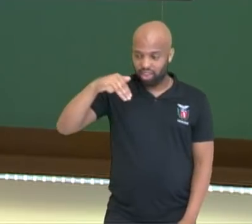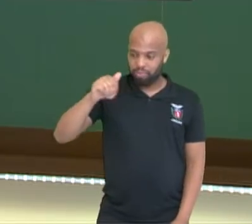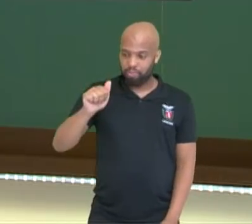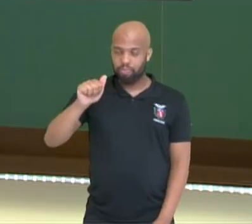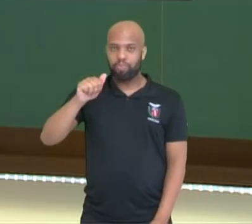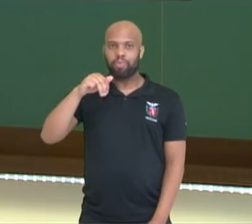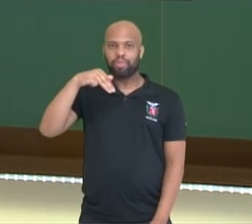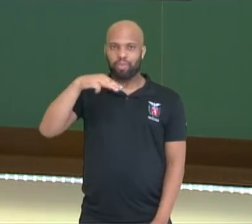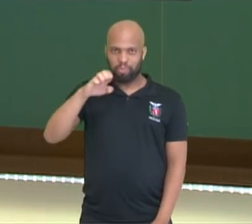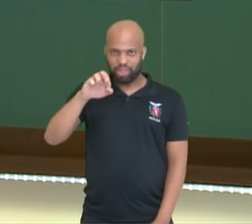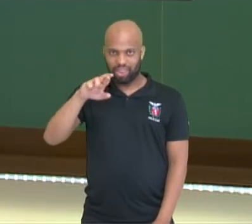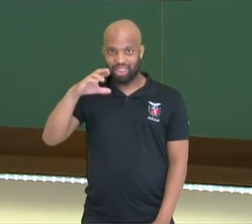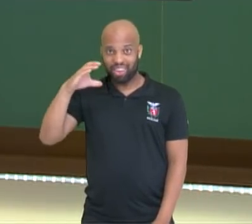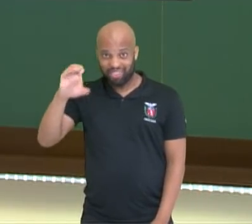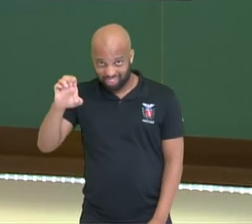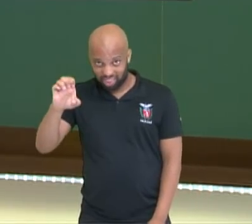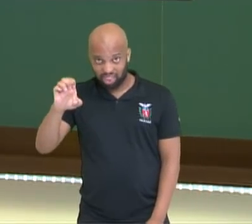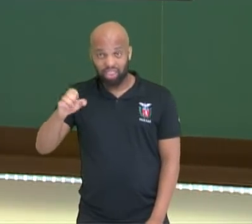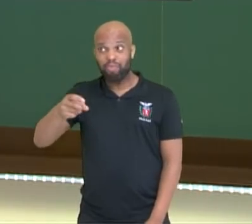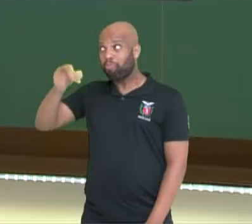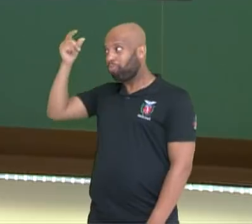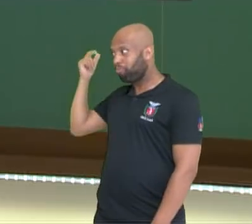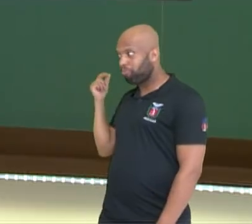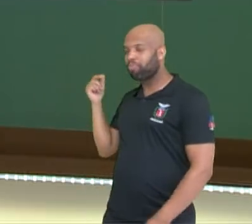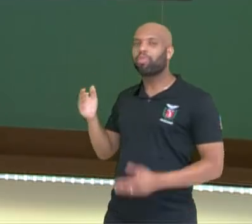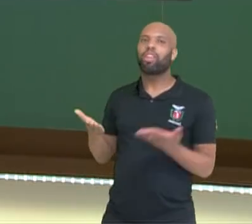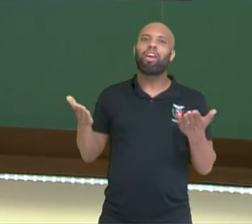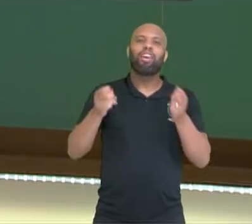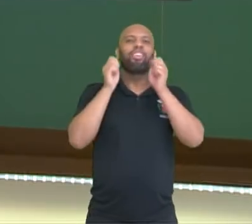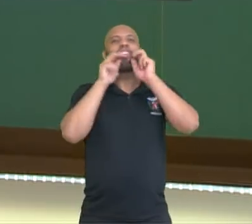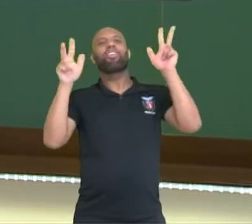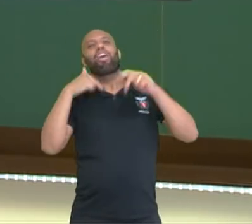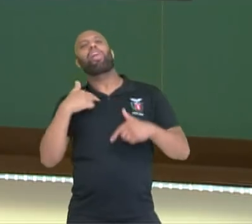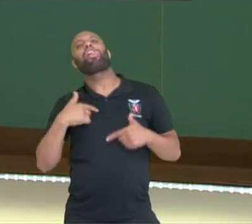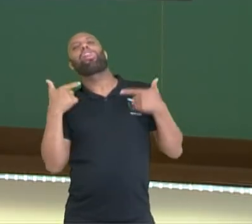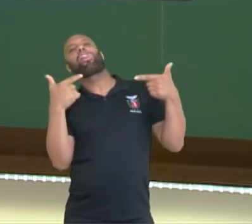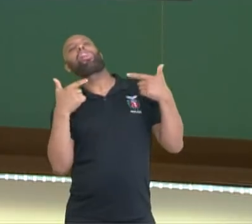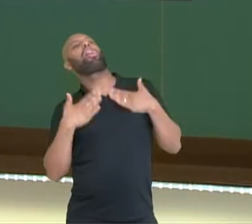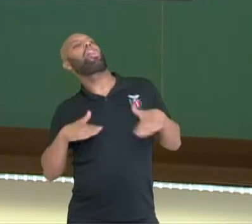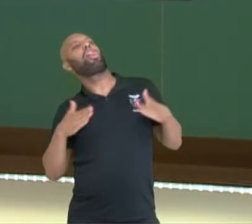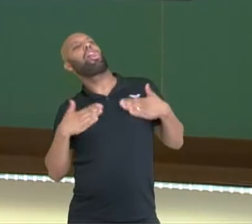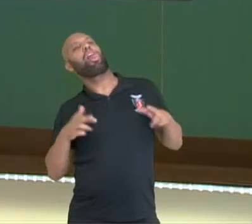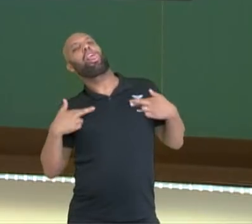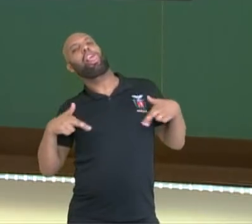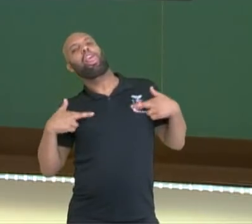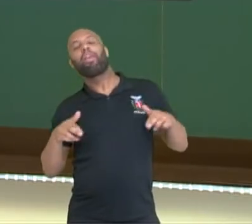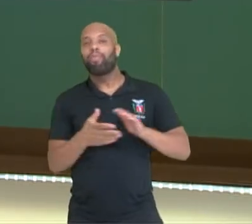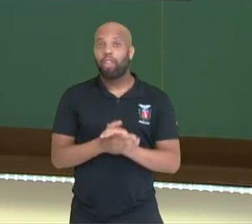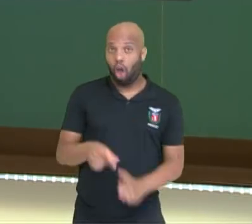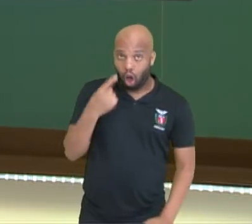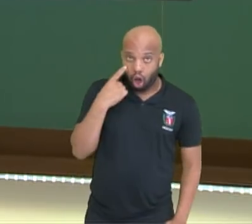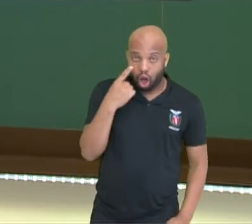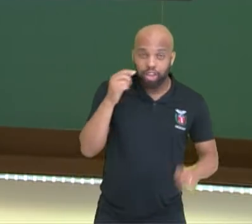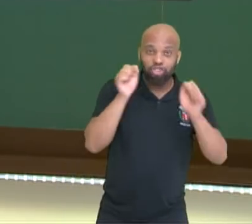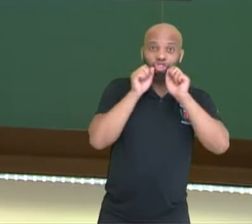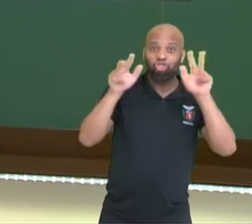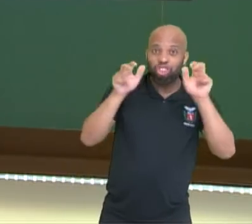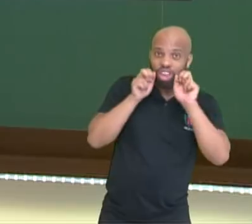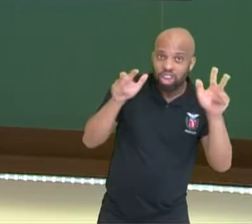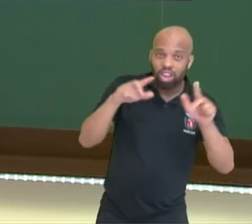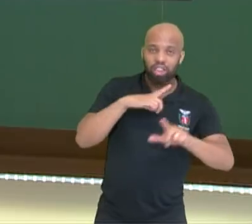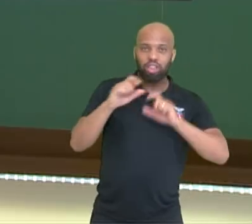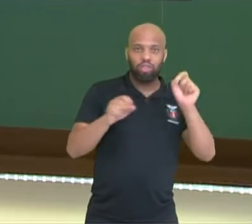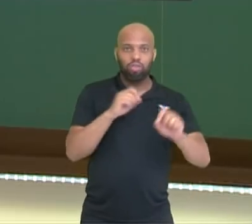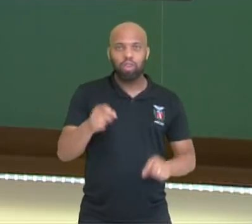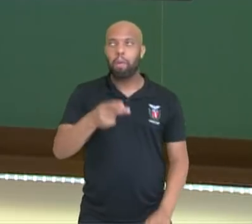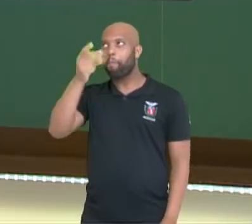Hoje é um arcaísmo. E uma gíria? Tô de boa, professora, tô de boa. Aí, ó, então para mostrar que é uma gíria, um